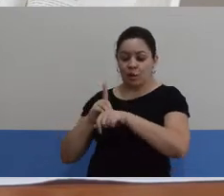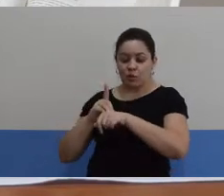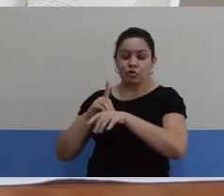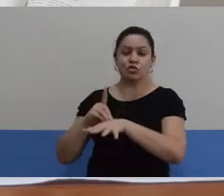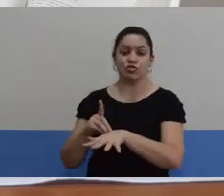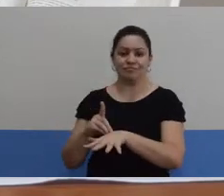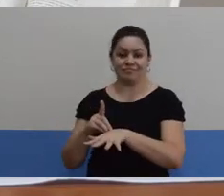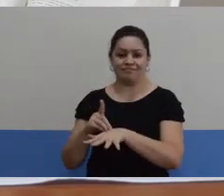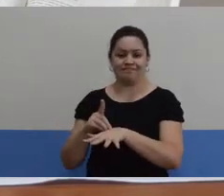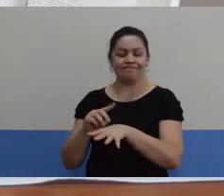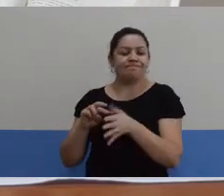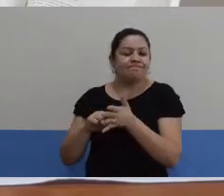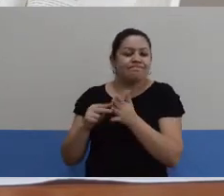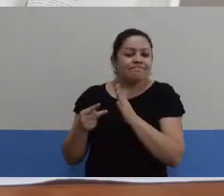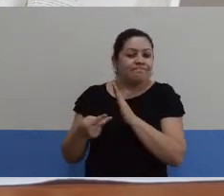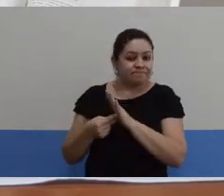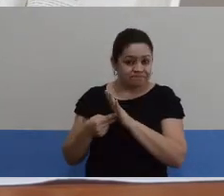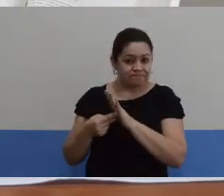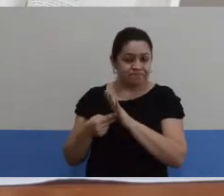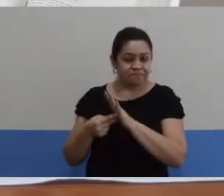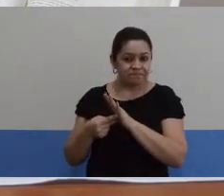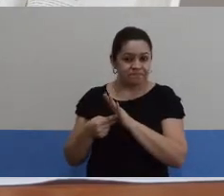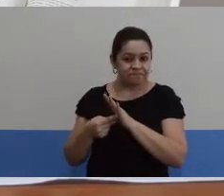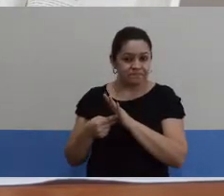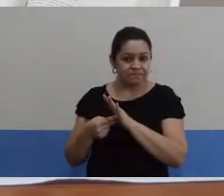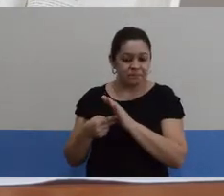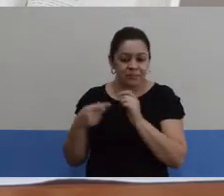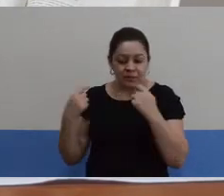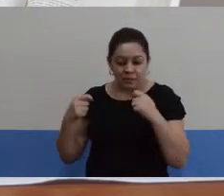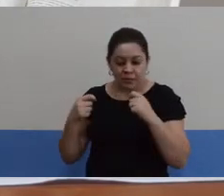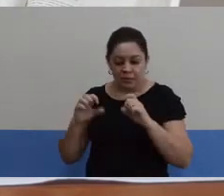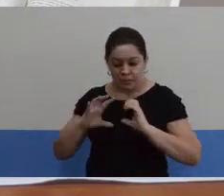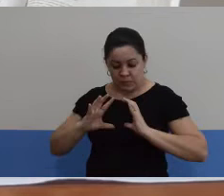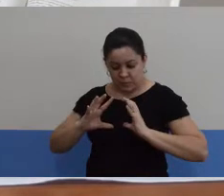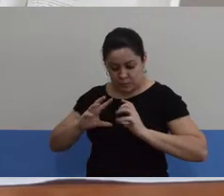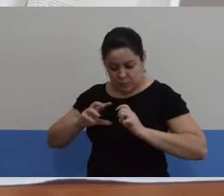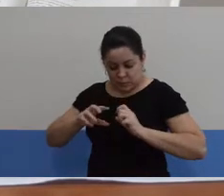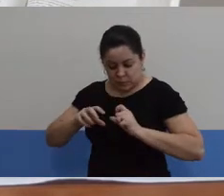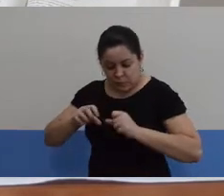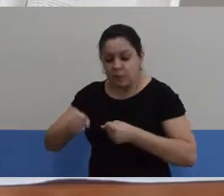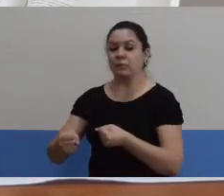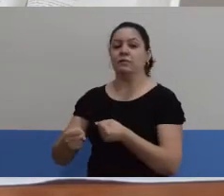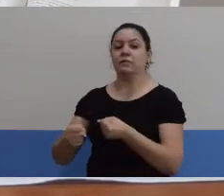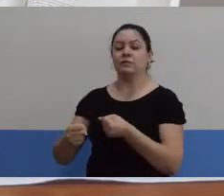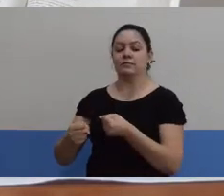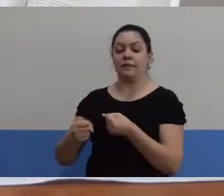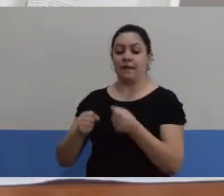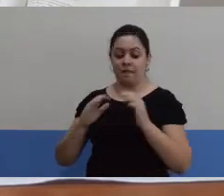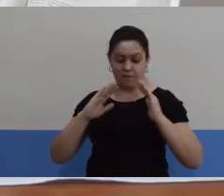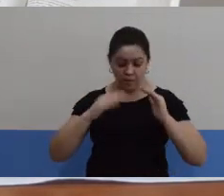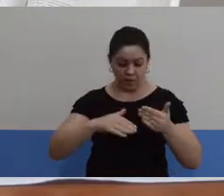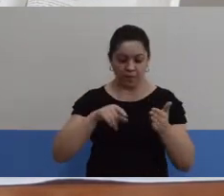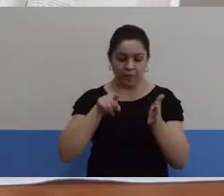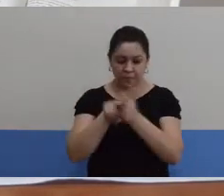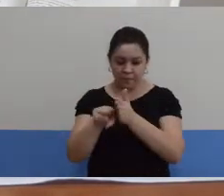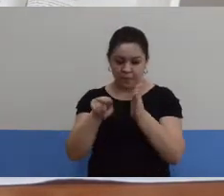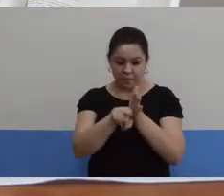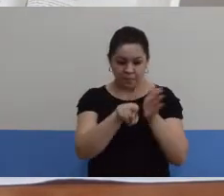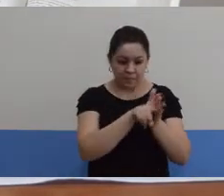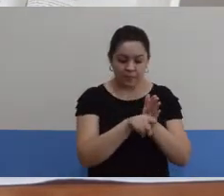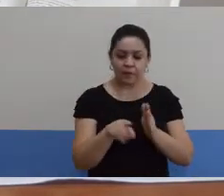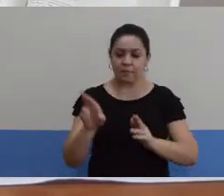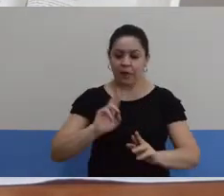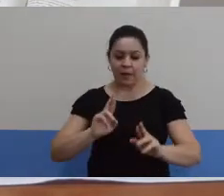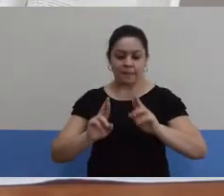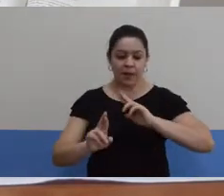diocesana? Significa um debruçar, não só sobre as perguntas para serem